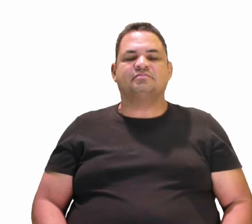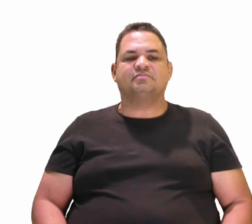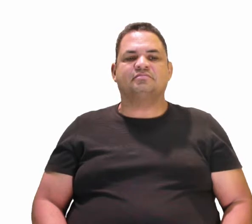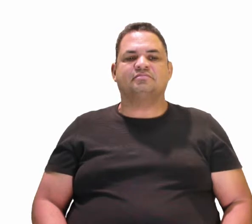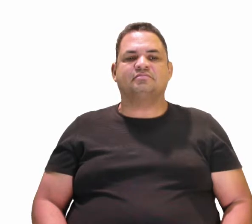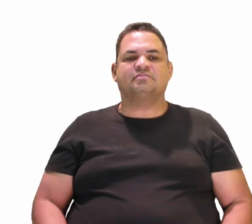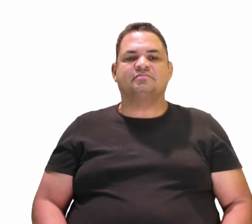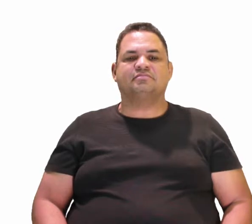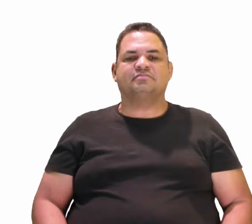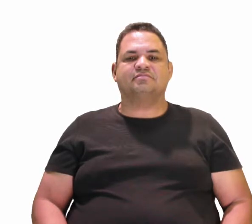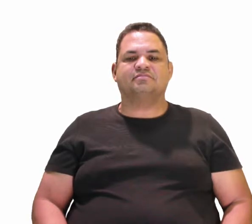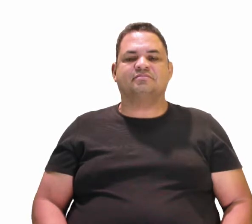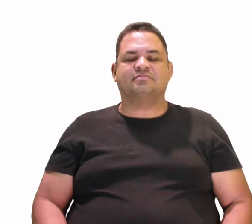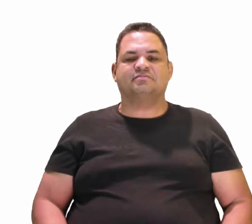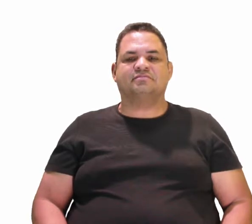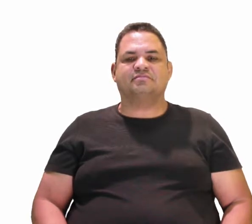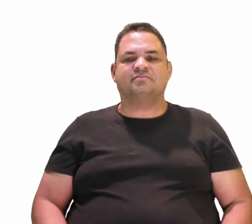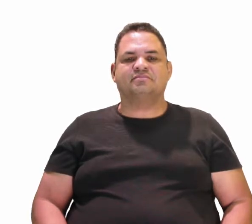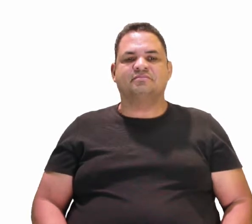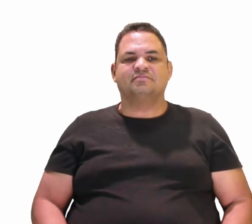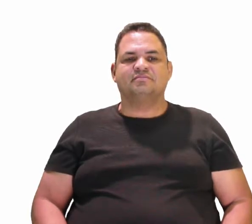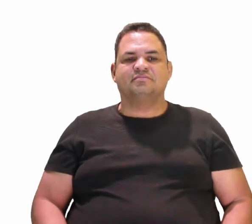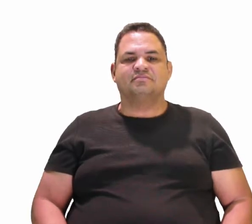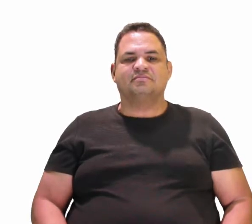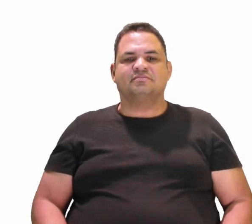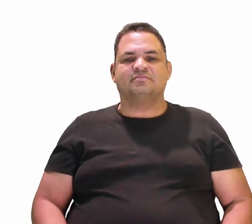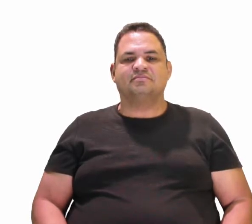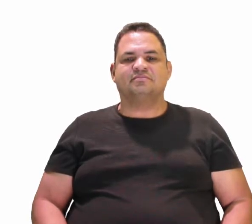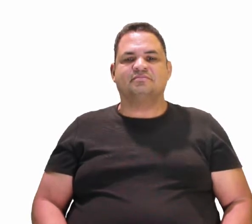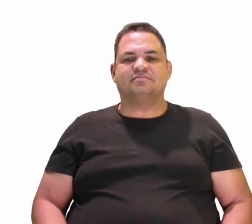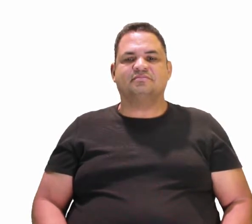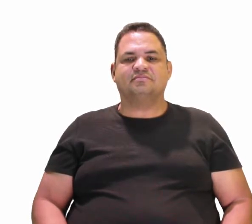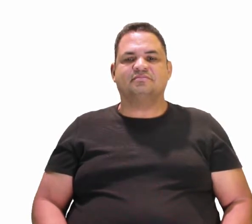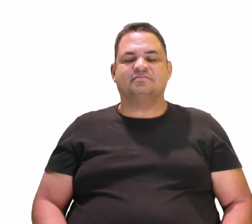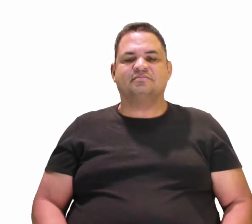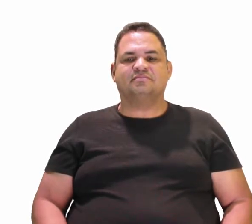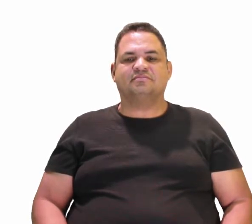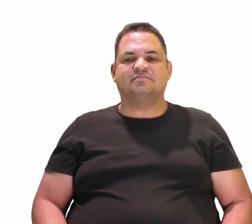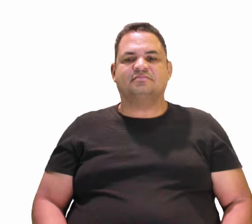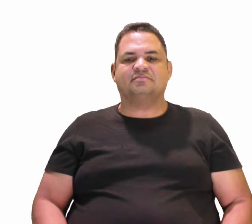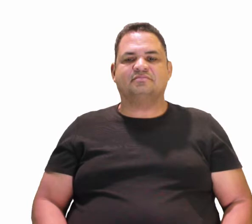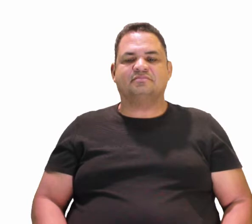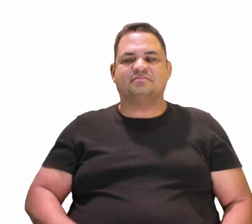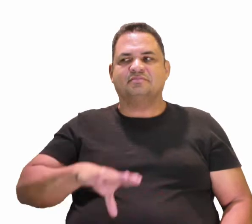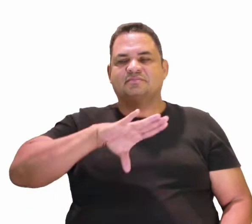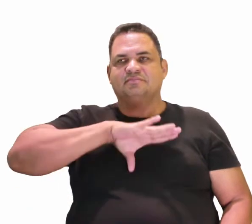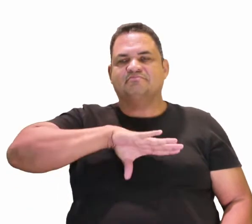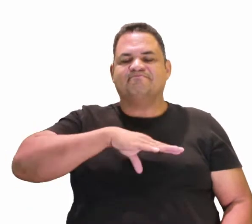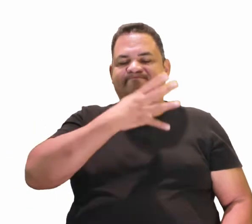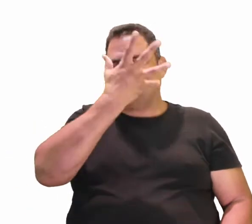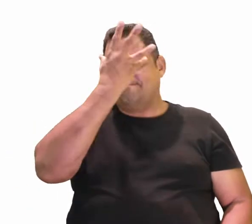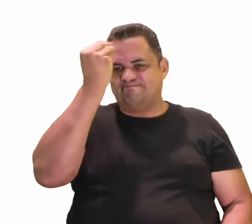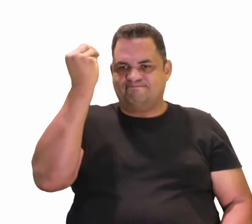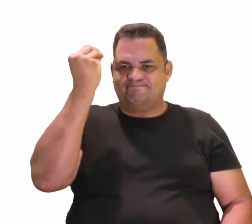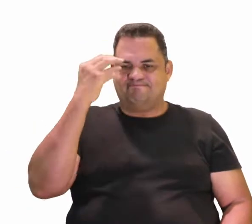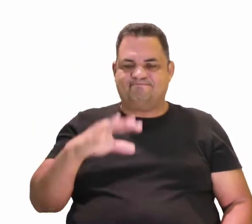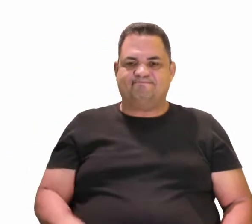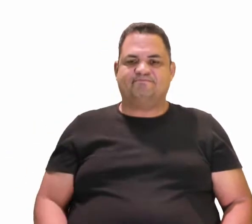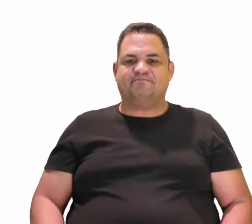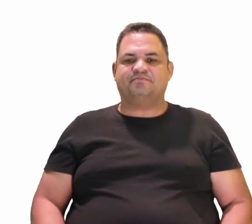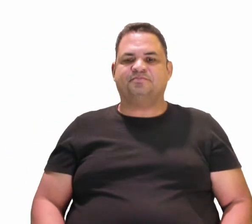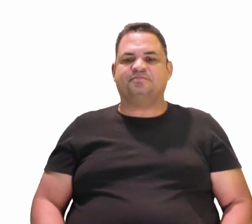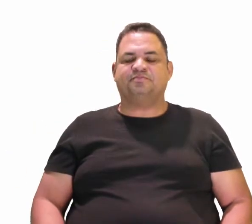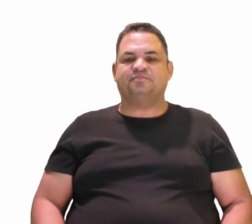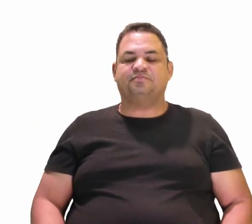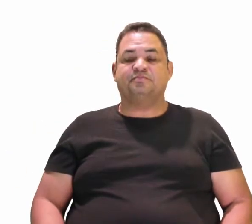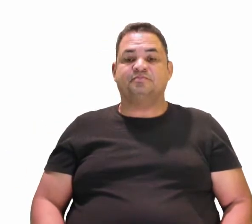esqueci como é que quando a gente se alonga os ossos. Esqueci a palavra em português, sumiu, mas uma hora eu lembro. Então,